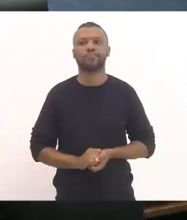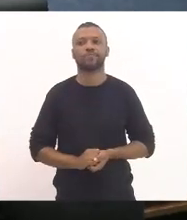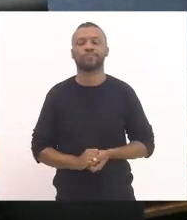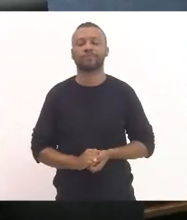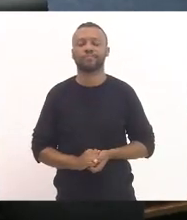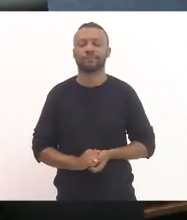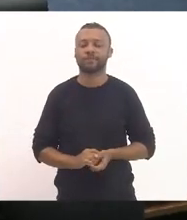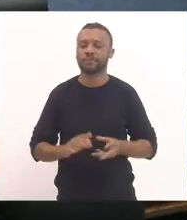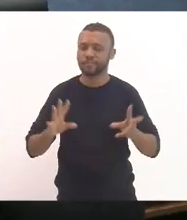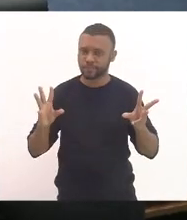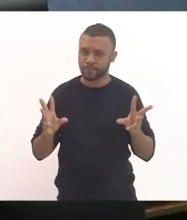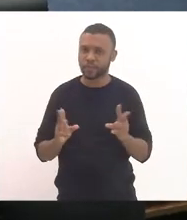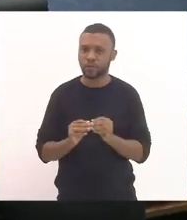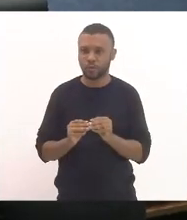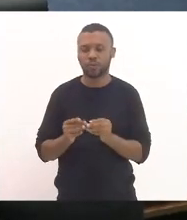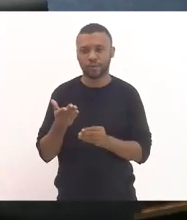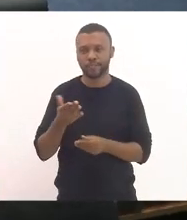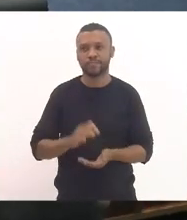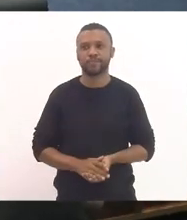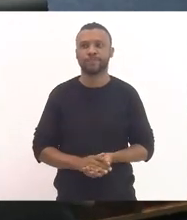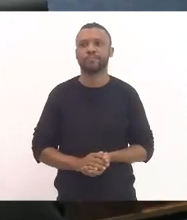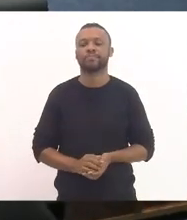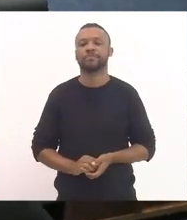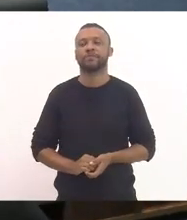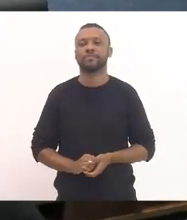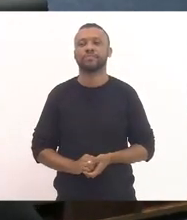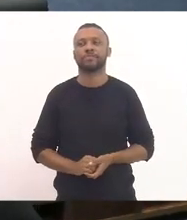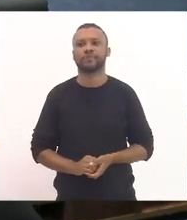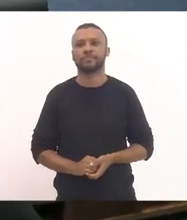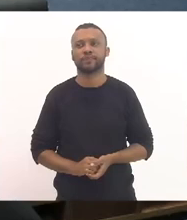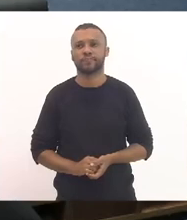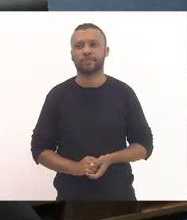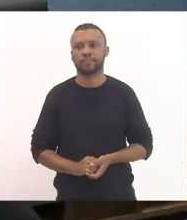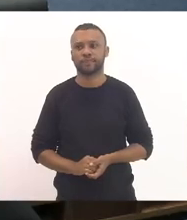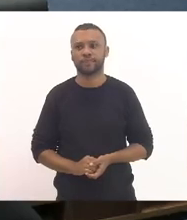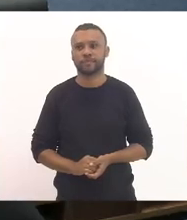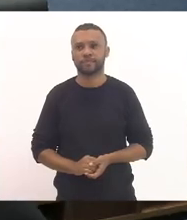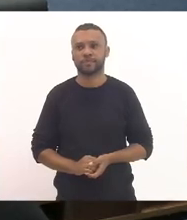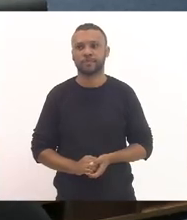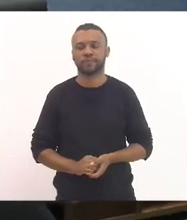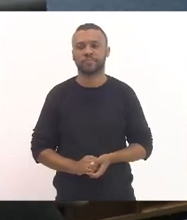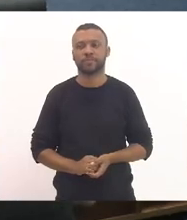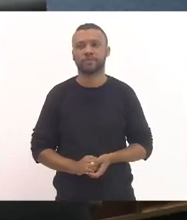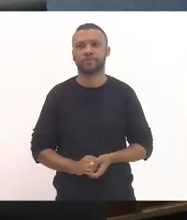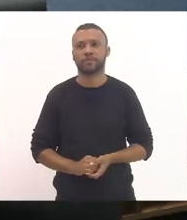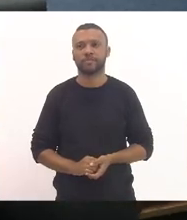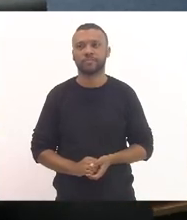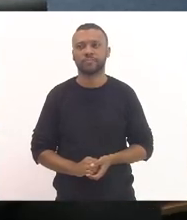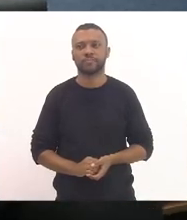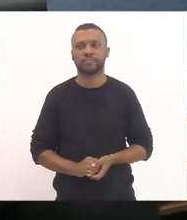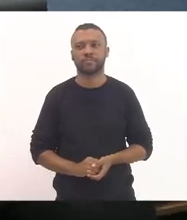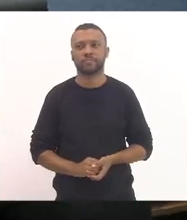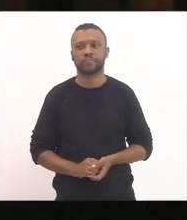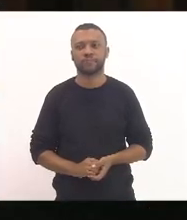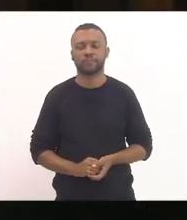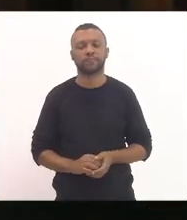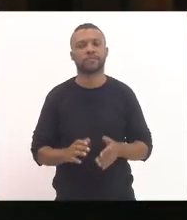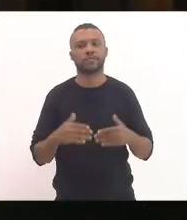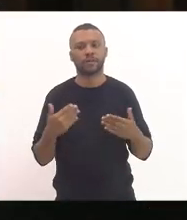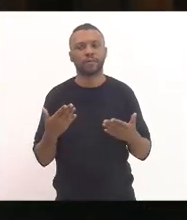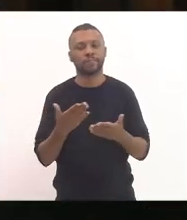concluir para concluir ainda mais um fraquinho pô é bem senhores